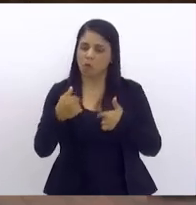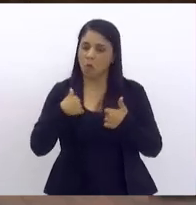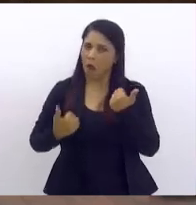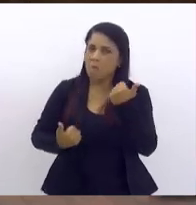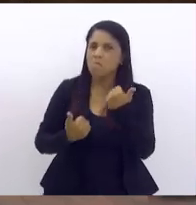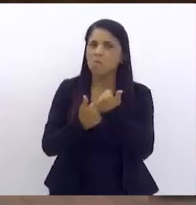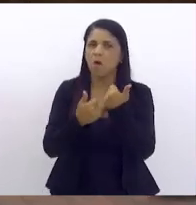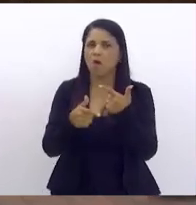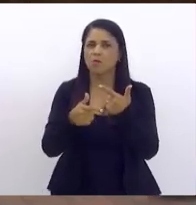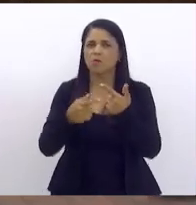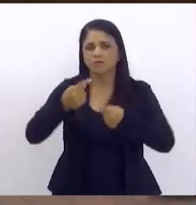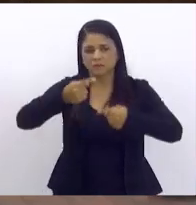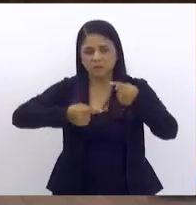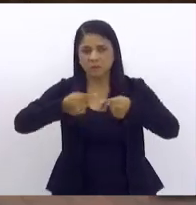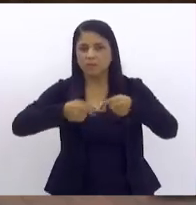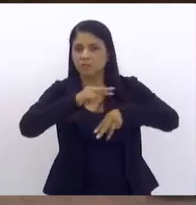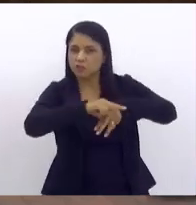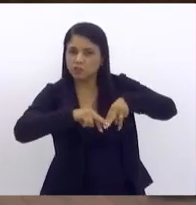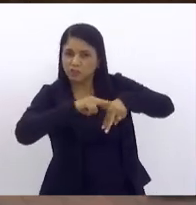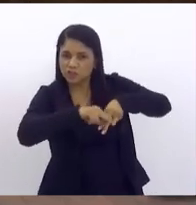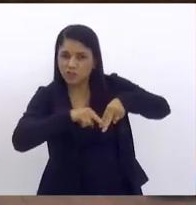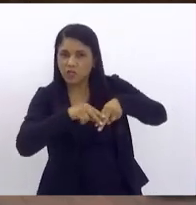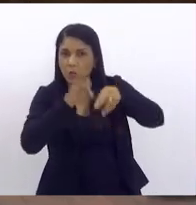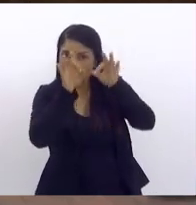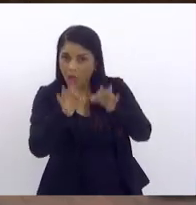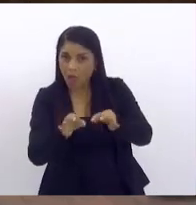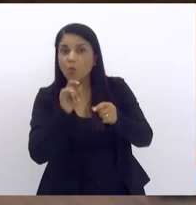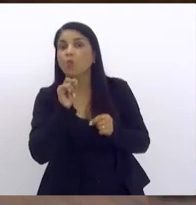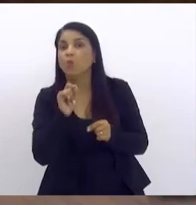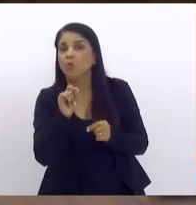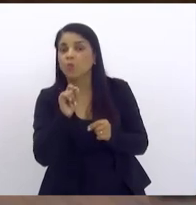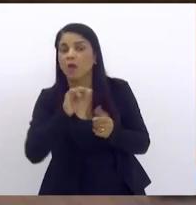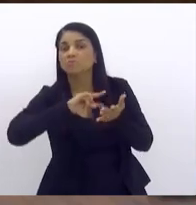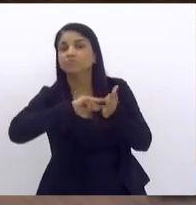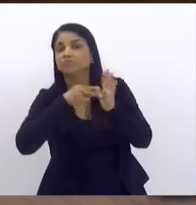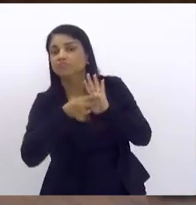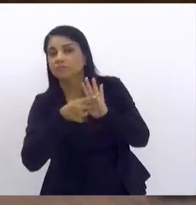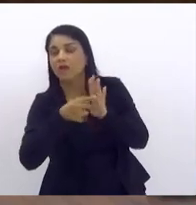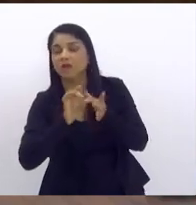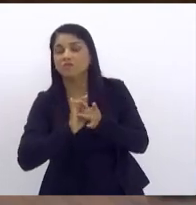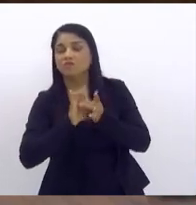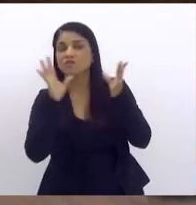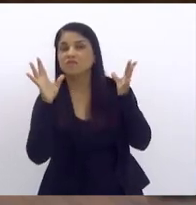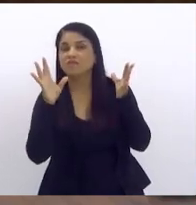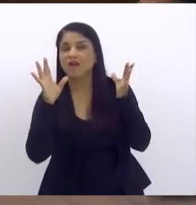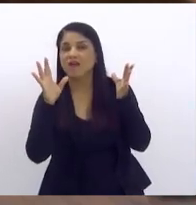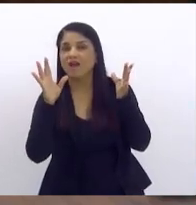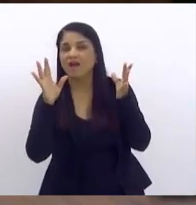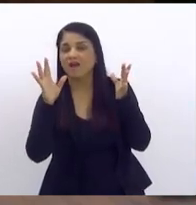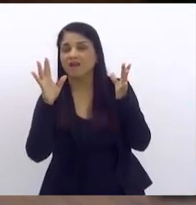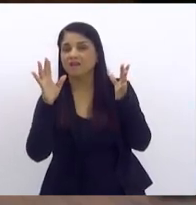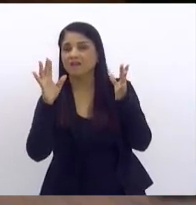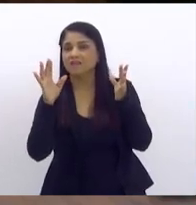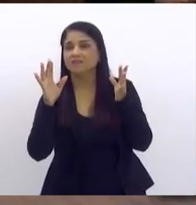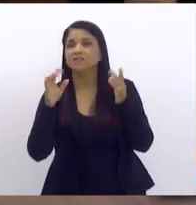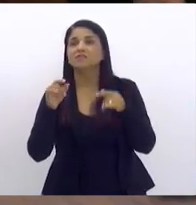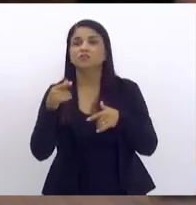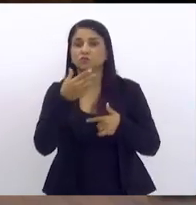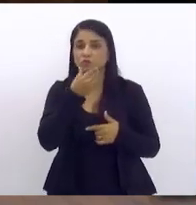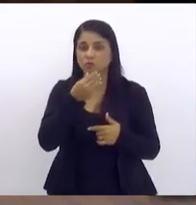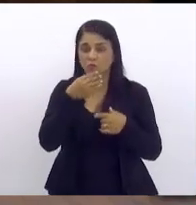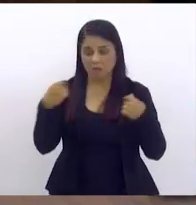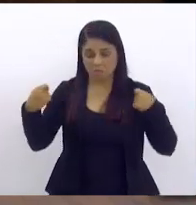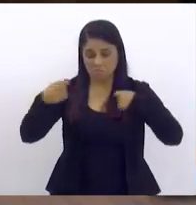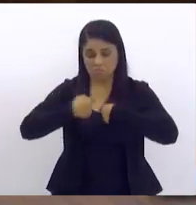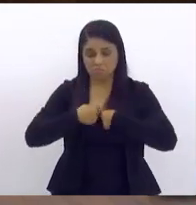porque debate de gênero é esse, é nos livrar das amarras de gênero. Se os homens querem se livrar da gravata e do paletó,